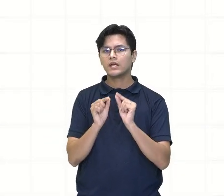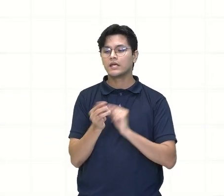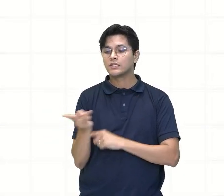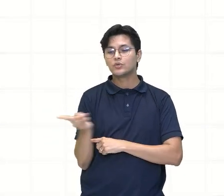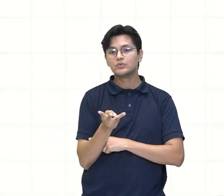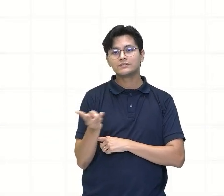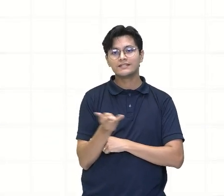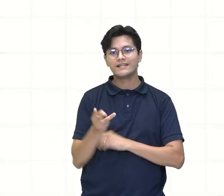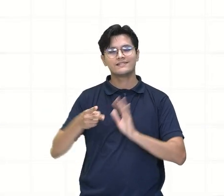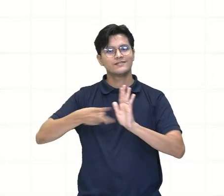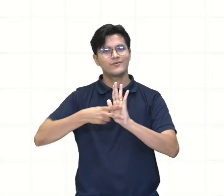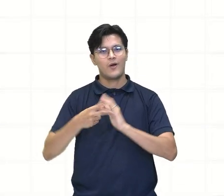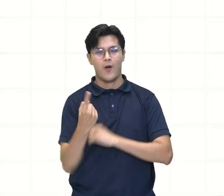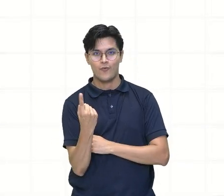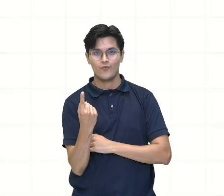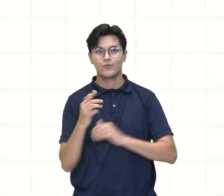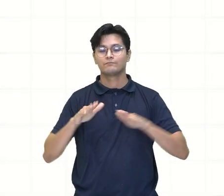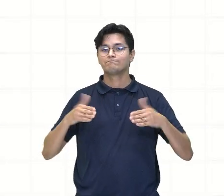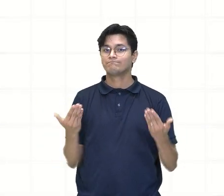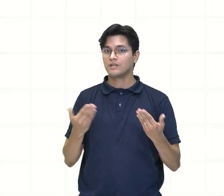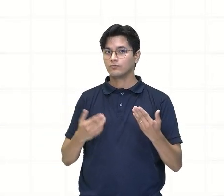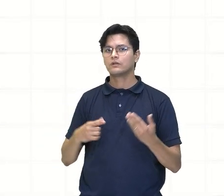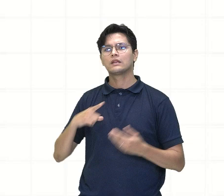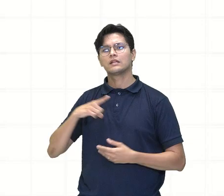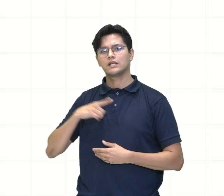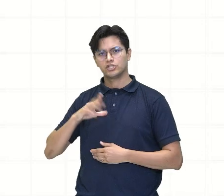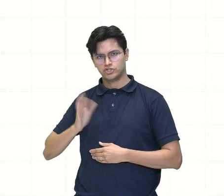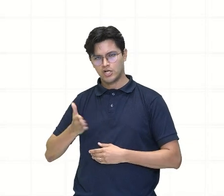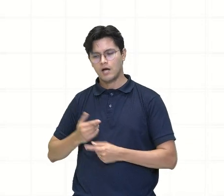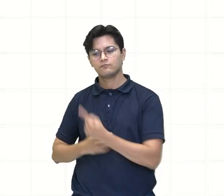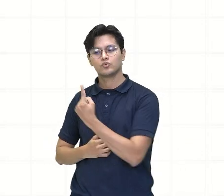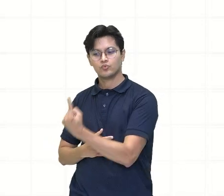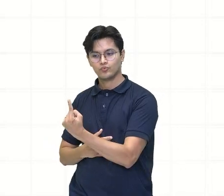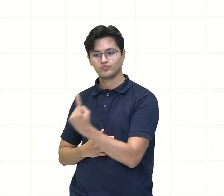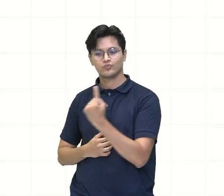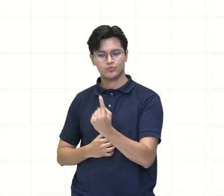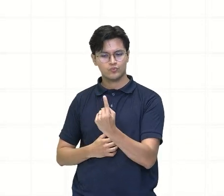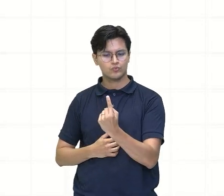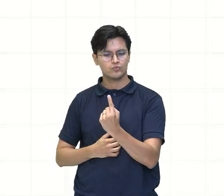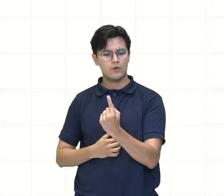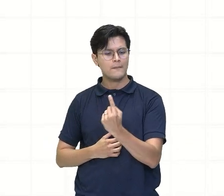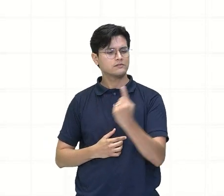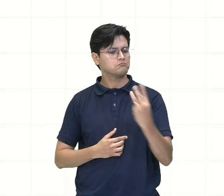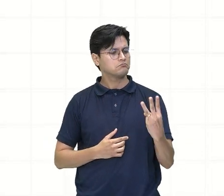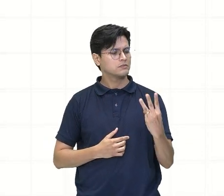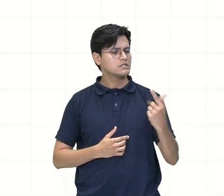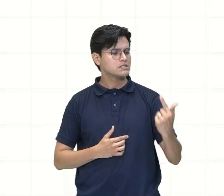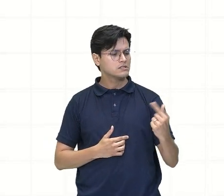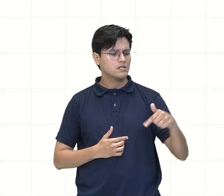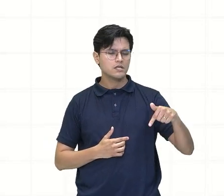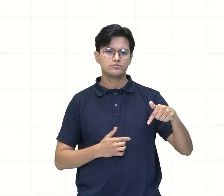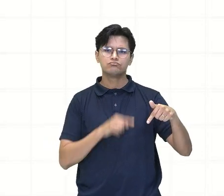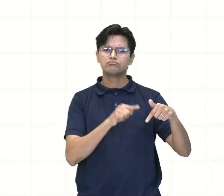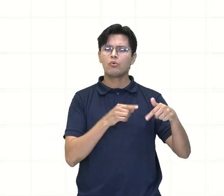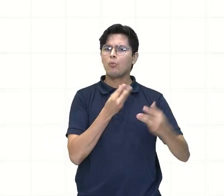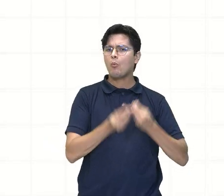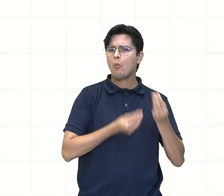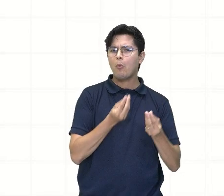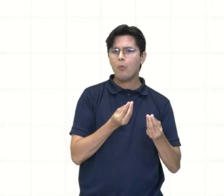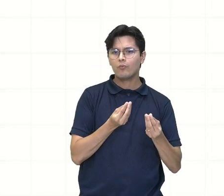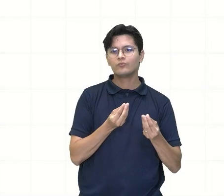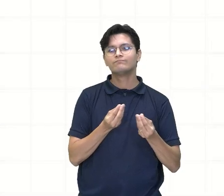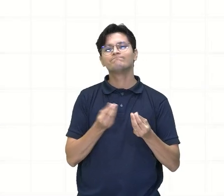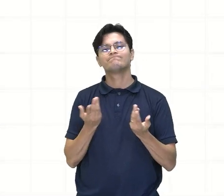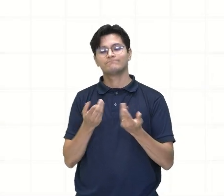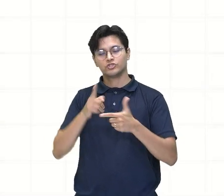que é ficar com o 1 embaixo aqui de todos. Tá bom? Ok.